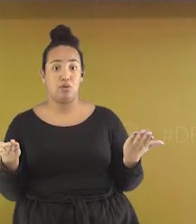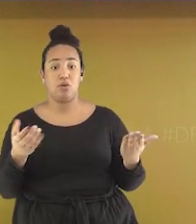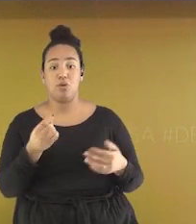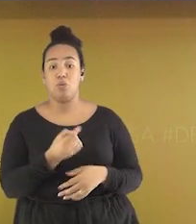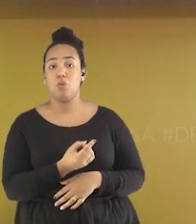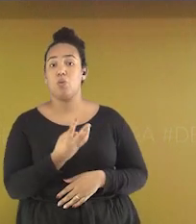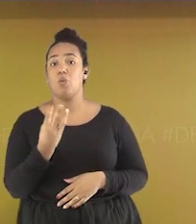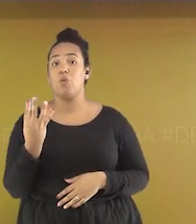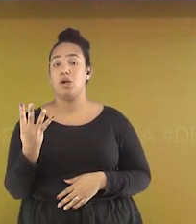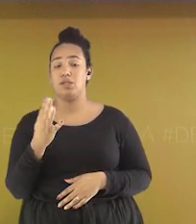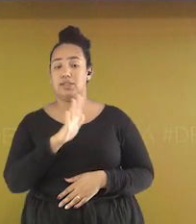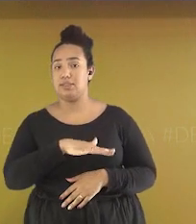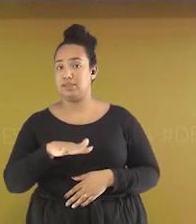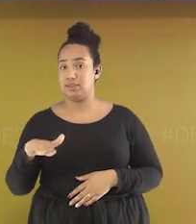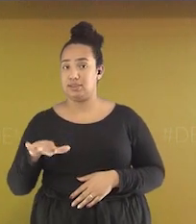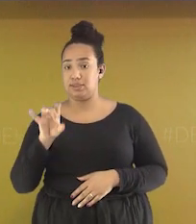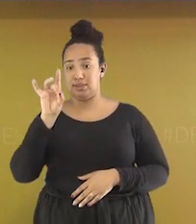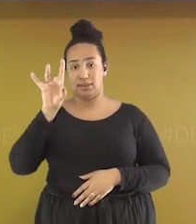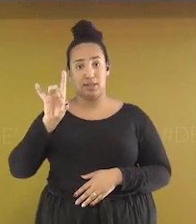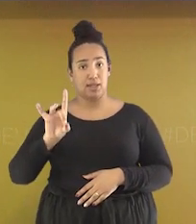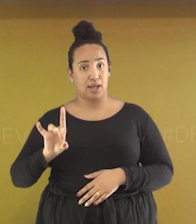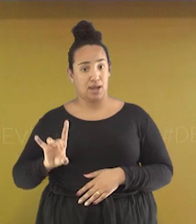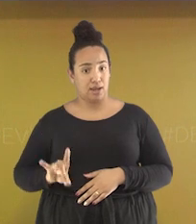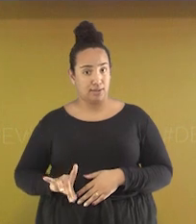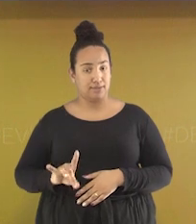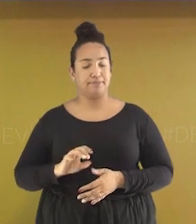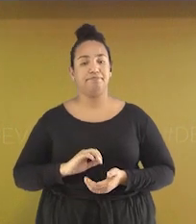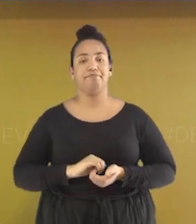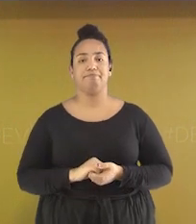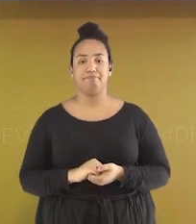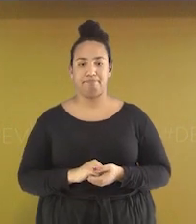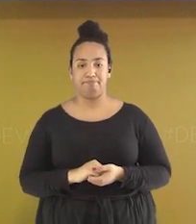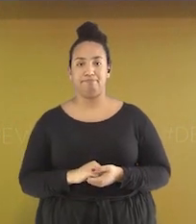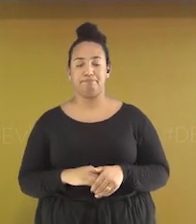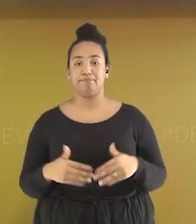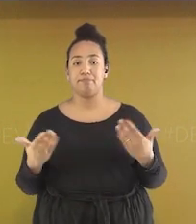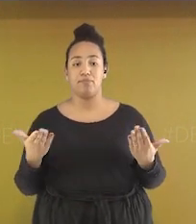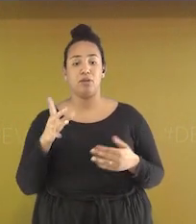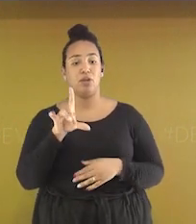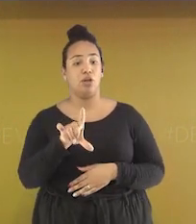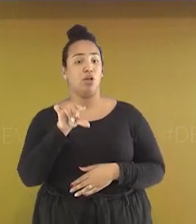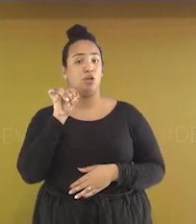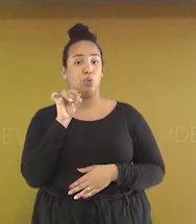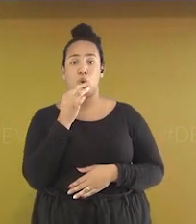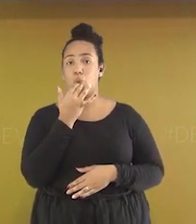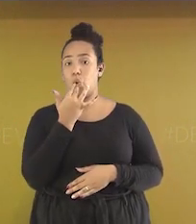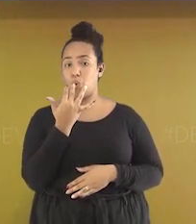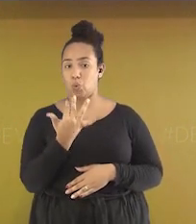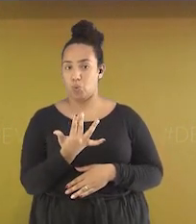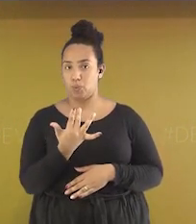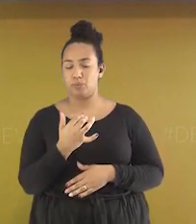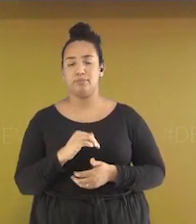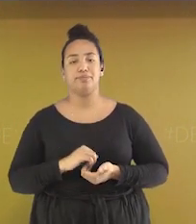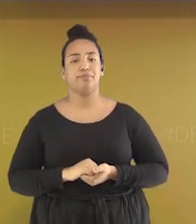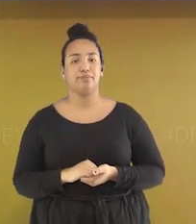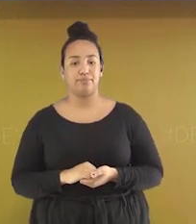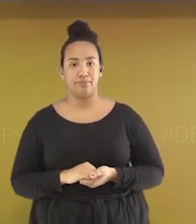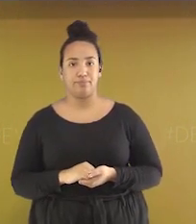adicionar as quantidades de crianças em cada categoria de animal. E vamos escolher uma cor para cada